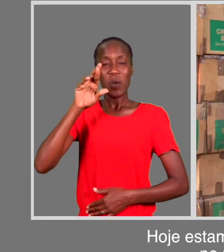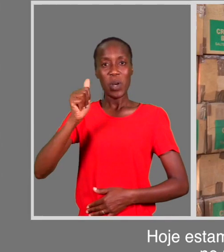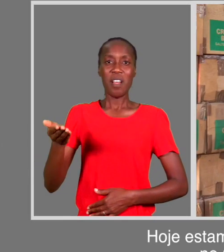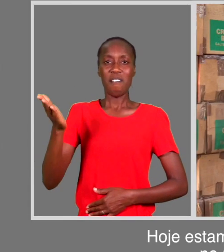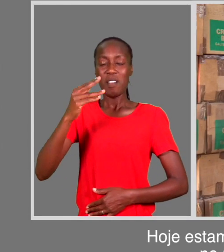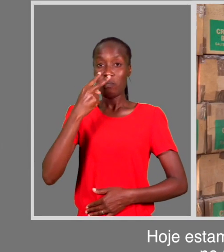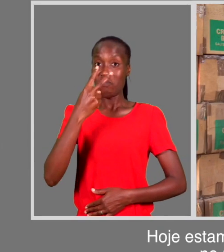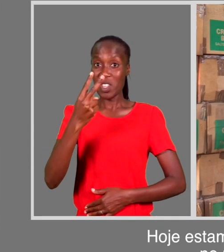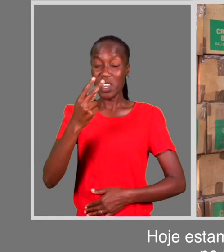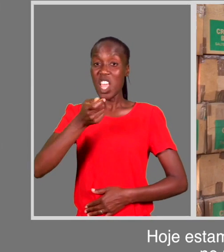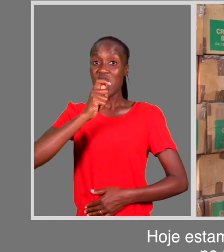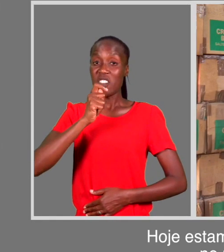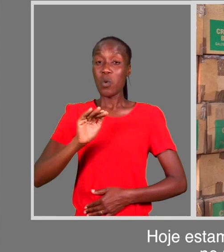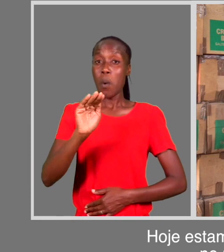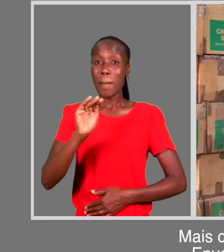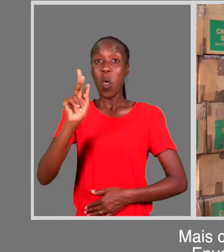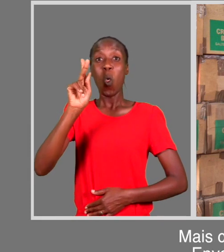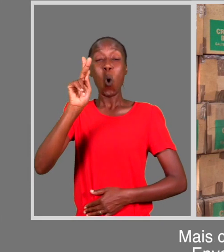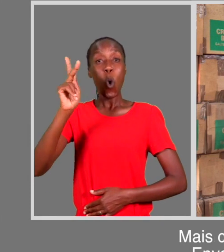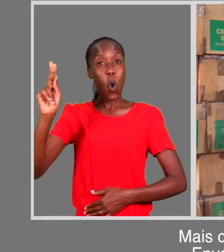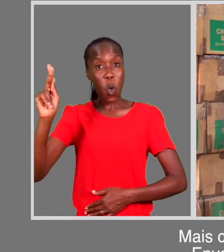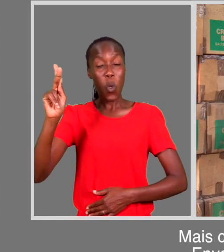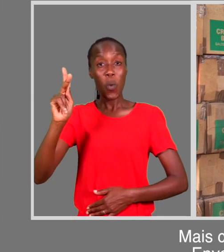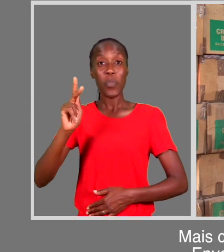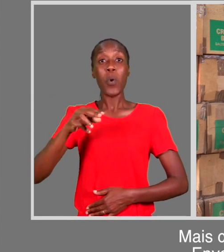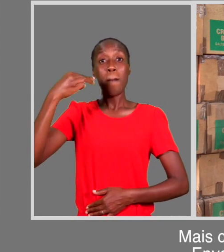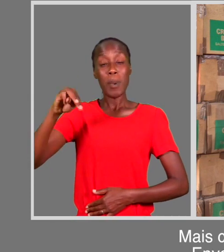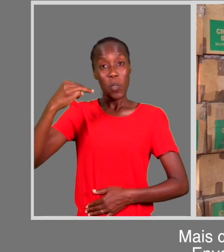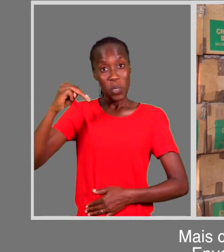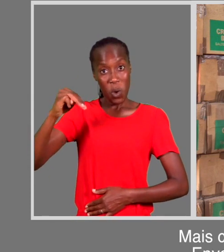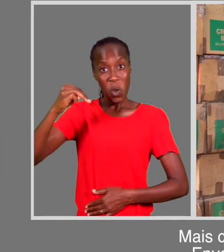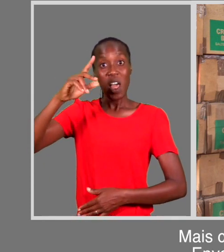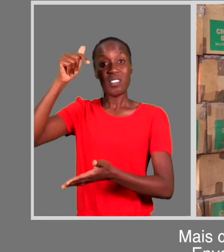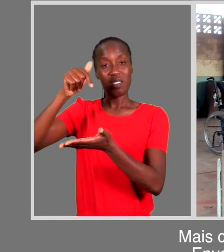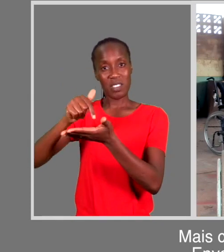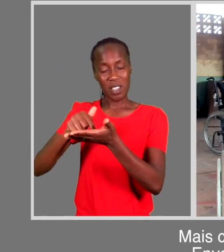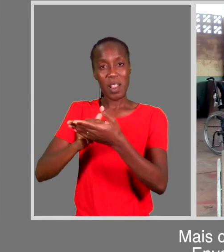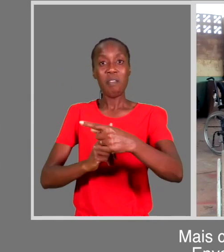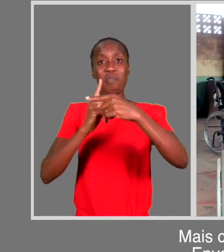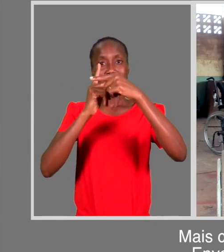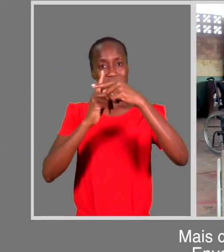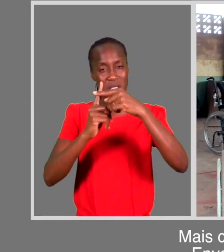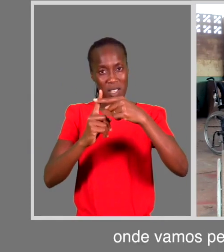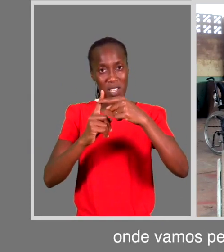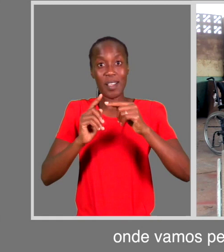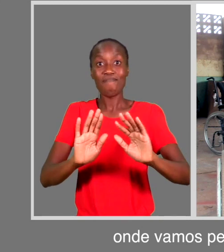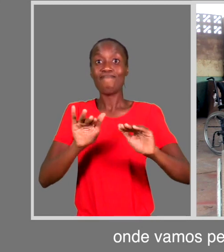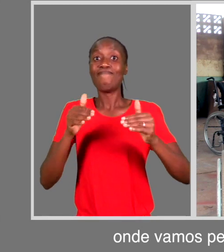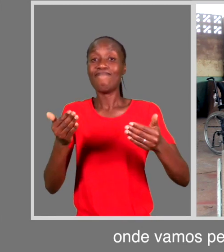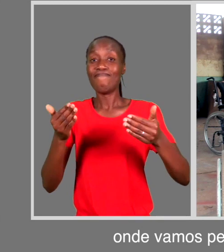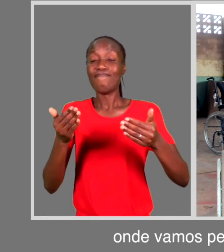Estamos no bairro de Congolote, no município da Matola, mais concretamente na Igreja Evangélica Palavra Viva,